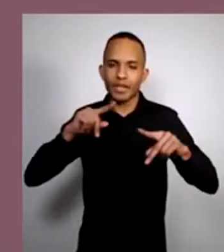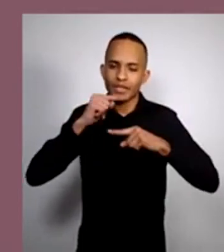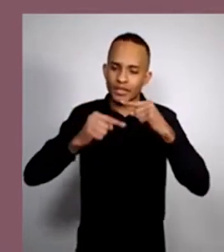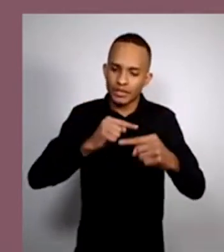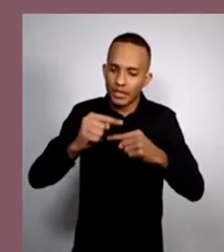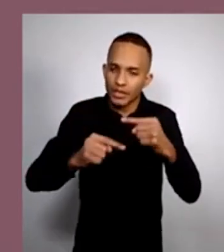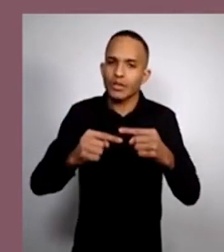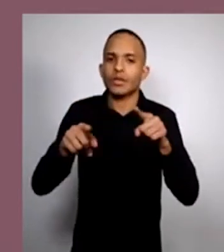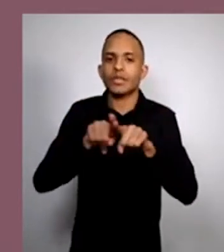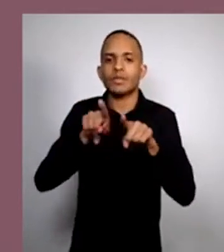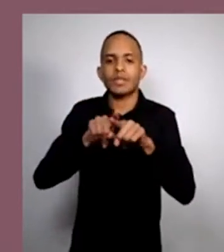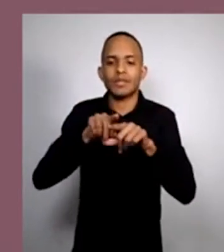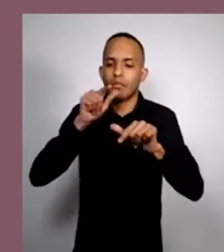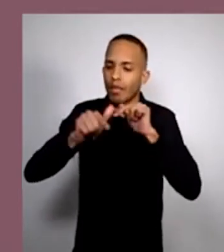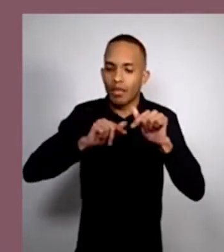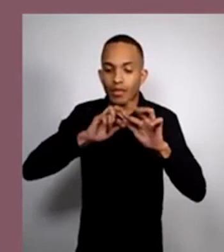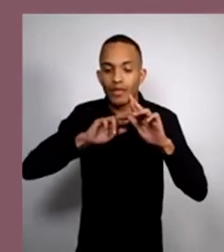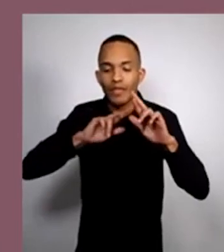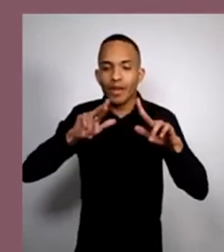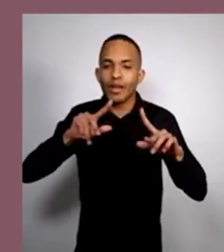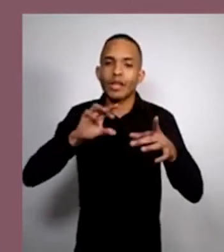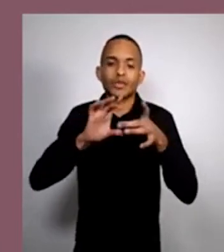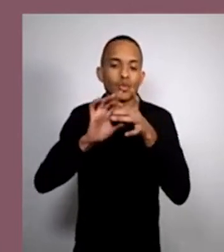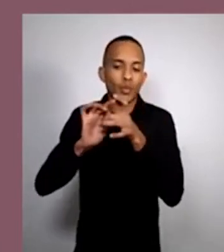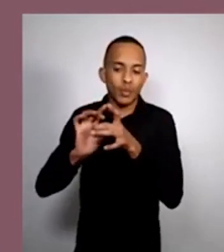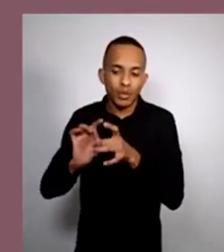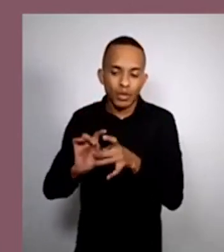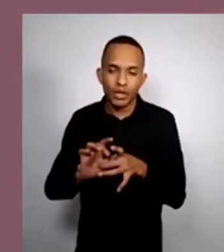diferentes contextos,